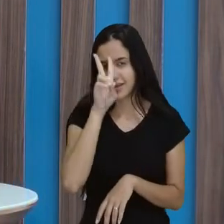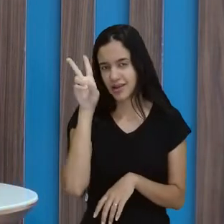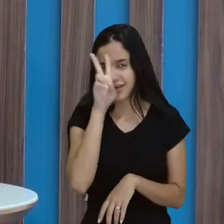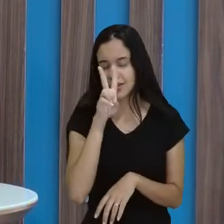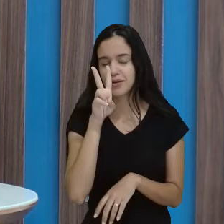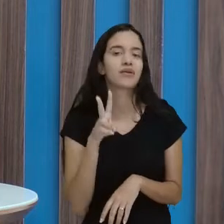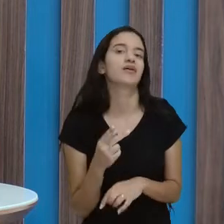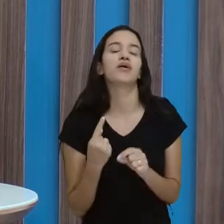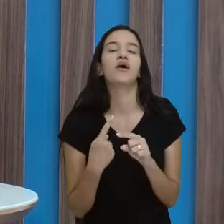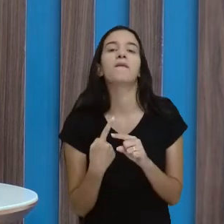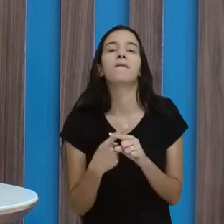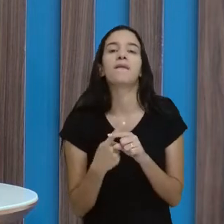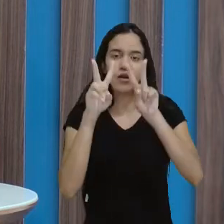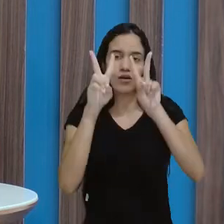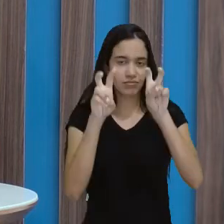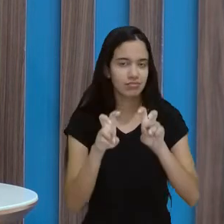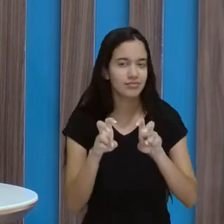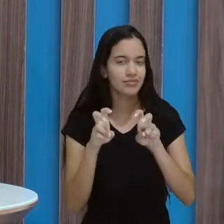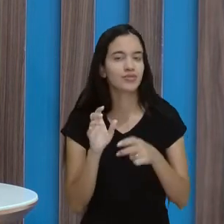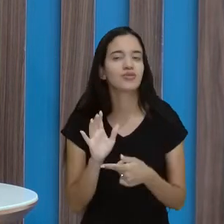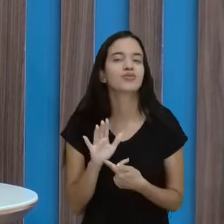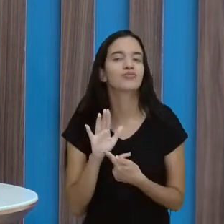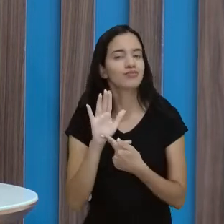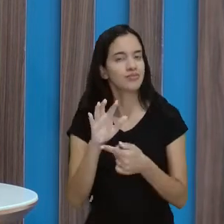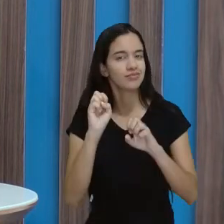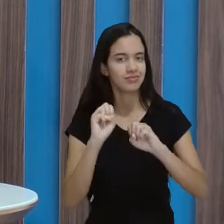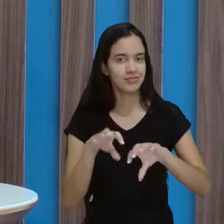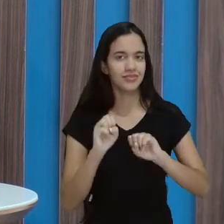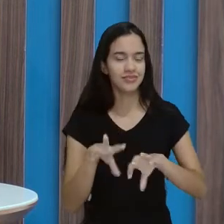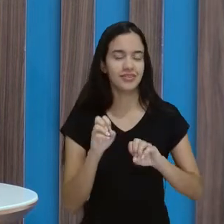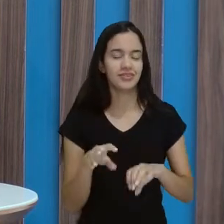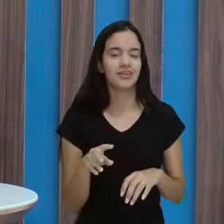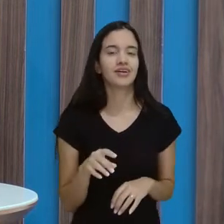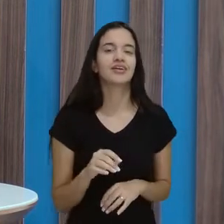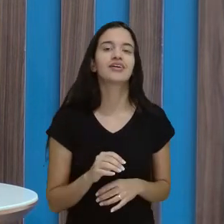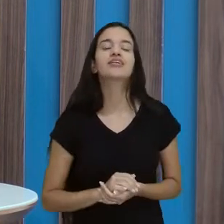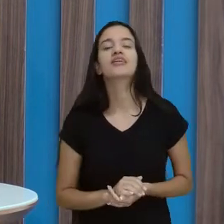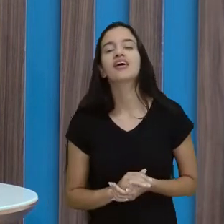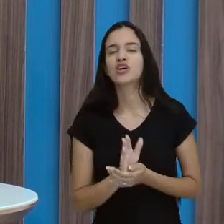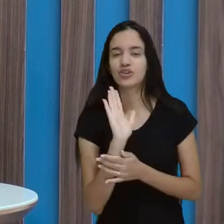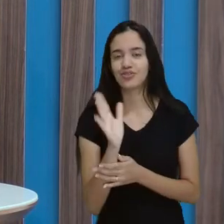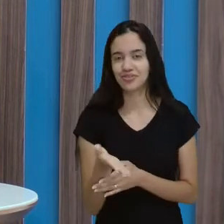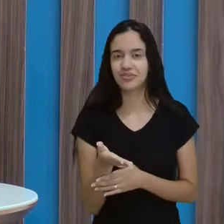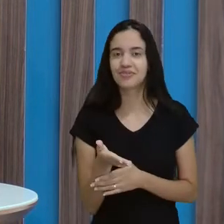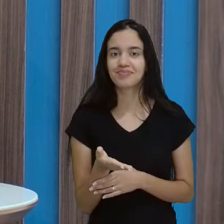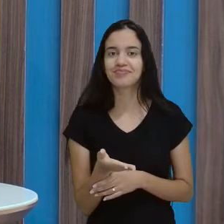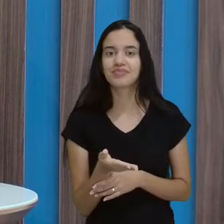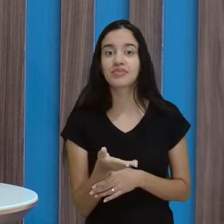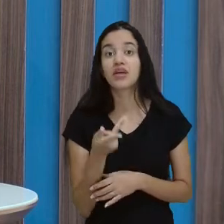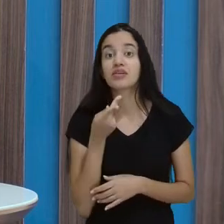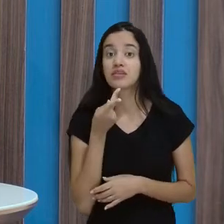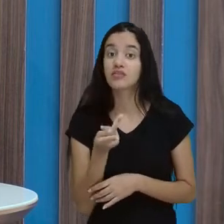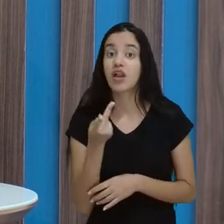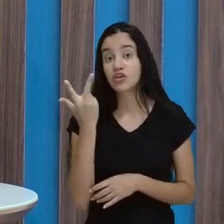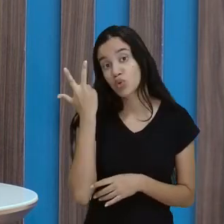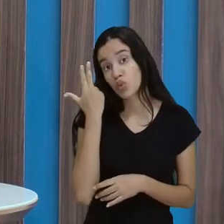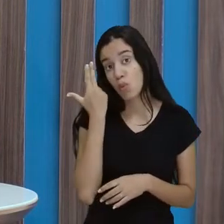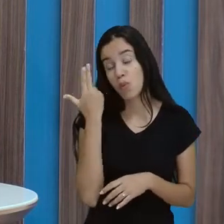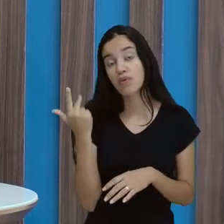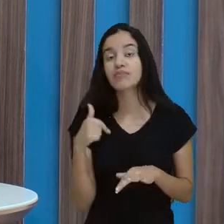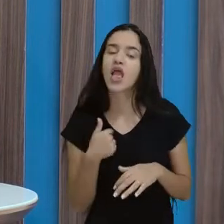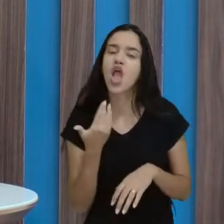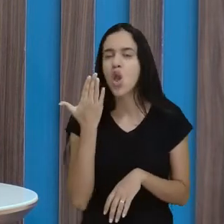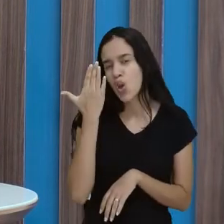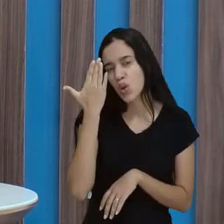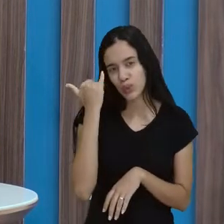isso já foi Já assunto foi, dado. já. E aí, meninas, volta a memória. Já foi assunto vocês dado. dizem o que é que tem em comum. Eu